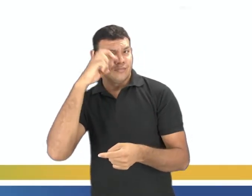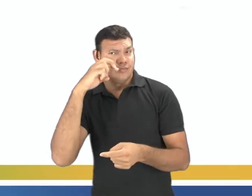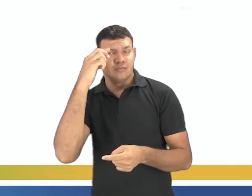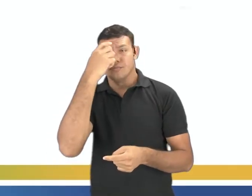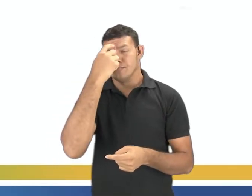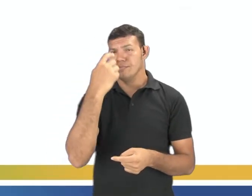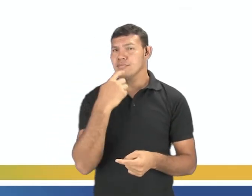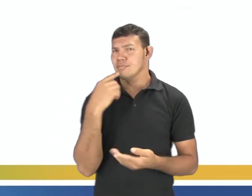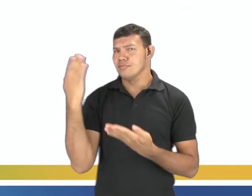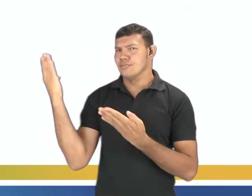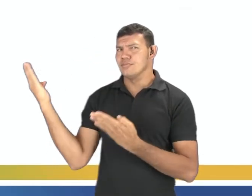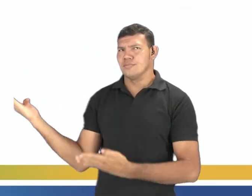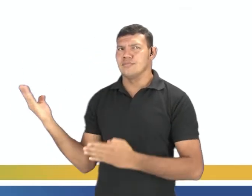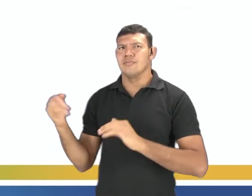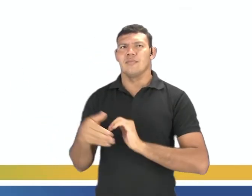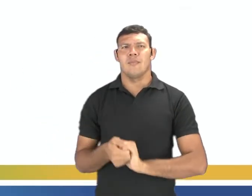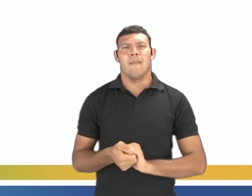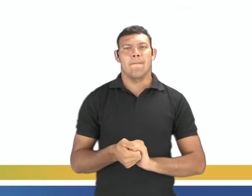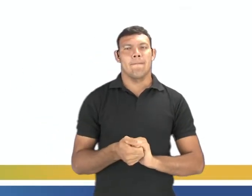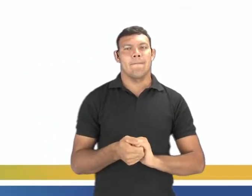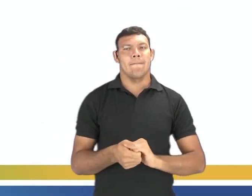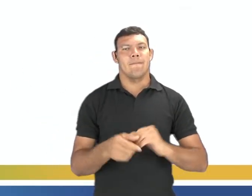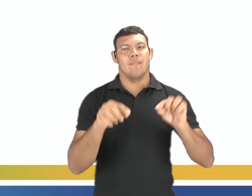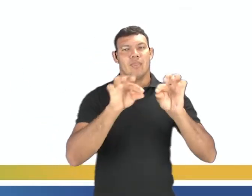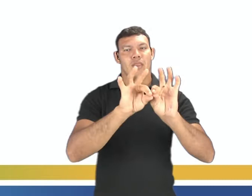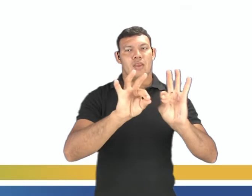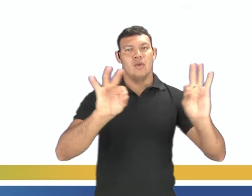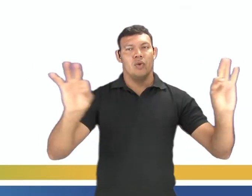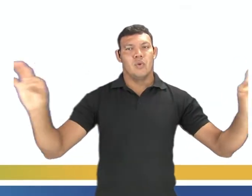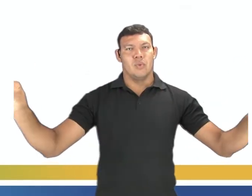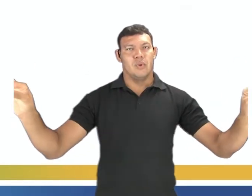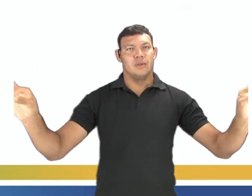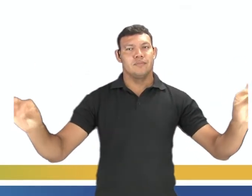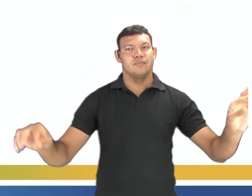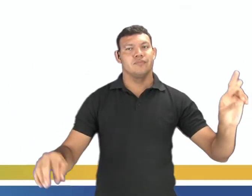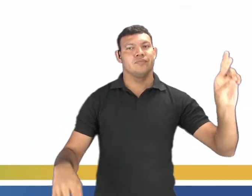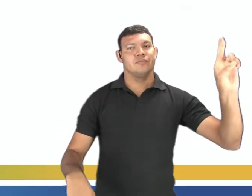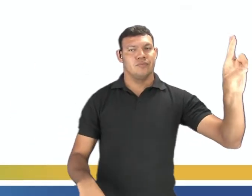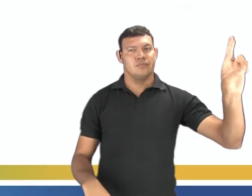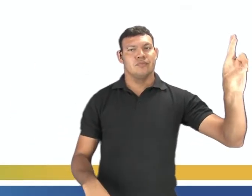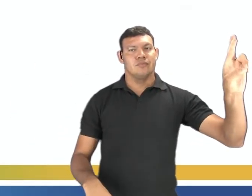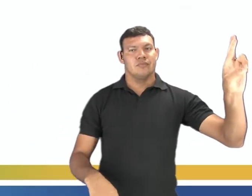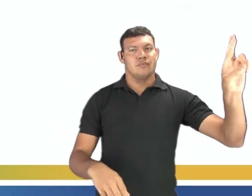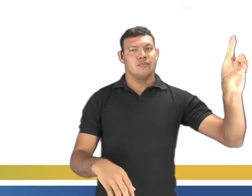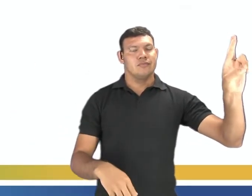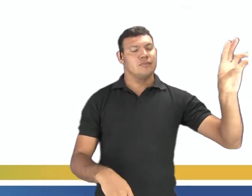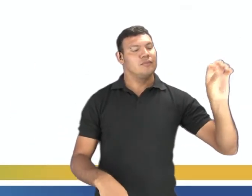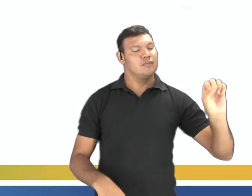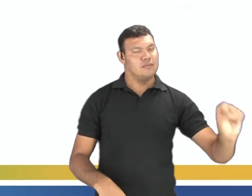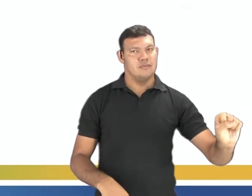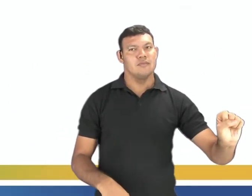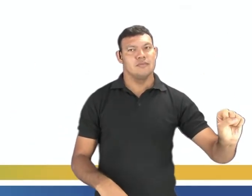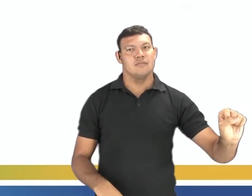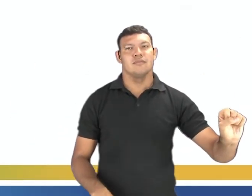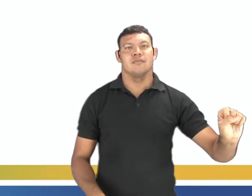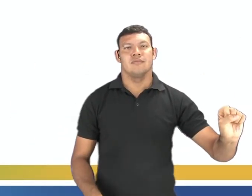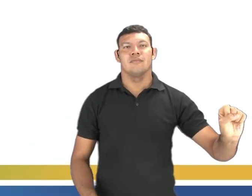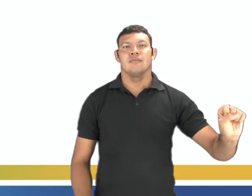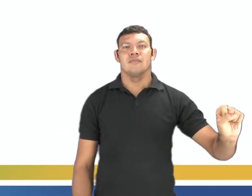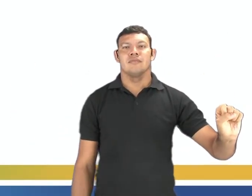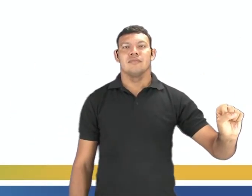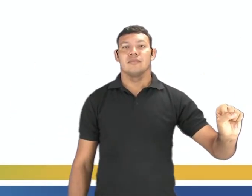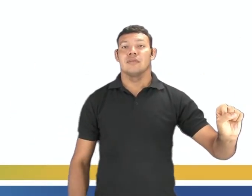observe na imagem que nós temos uma reta r e coincidência ela nós temos uma reta